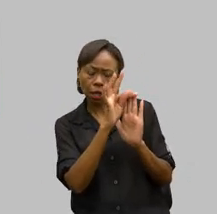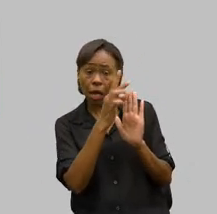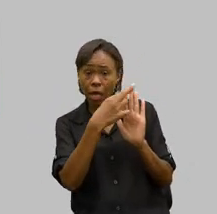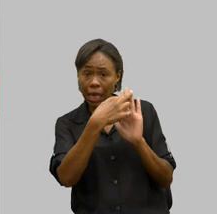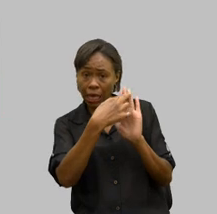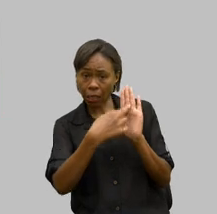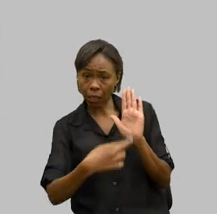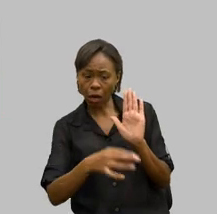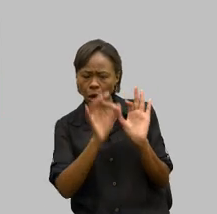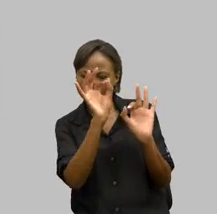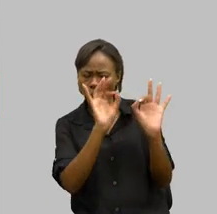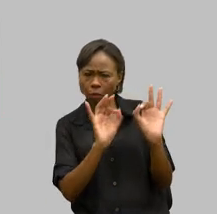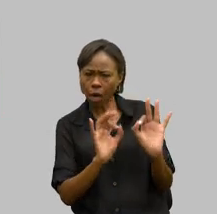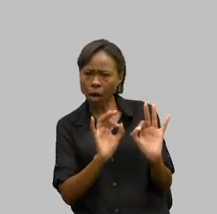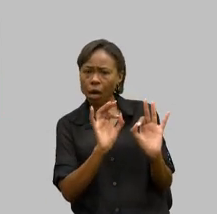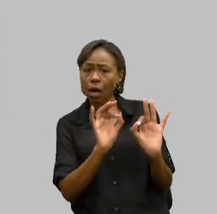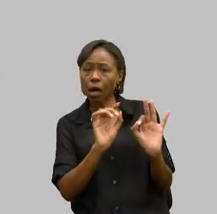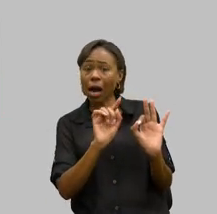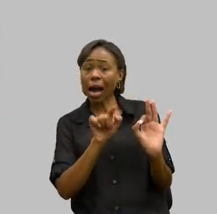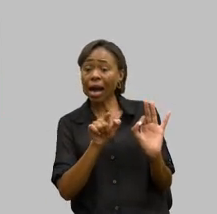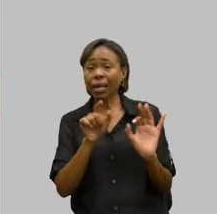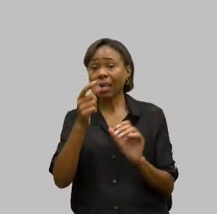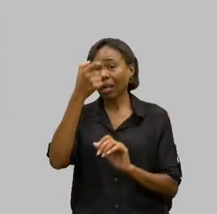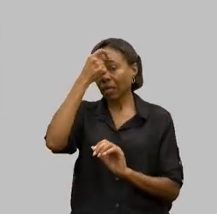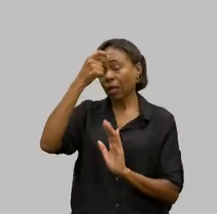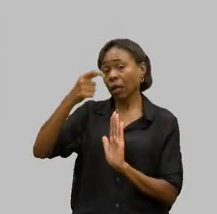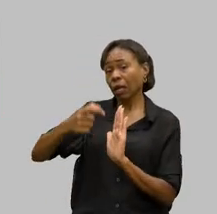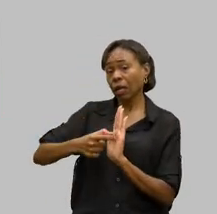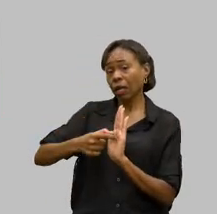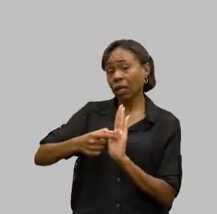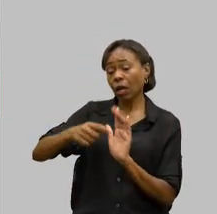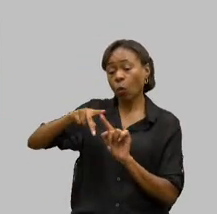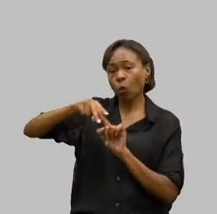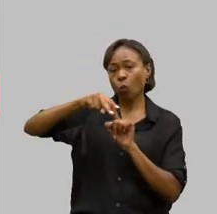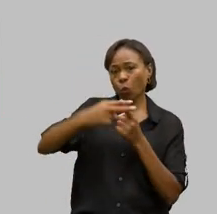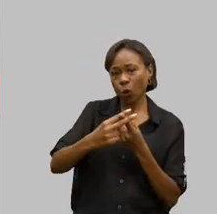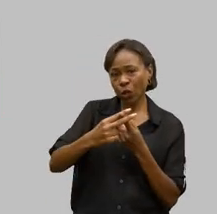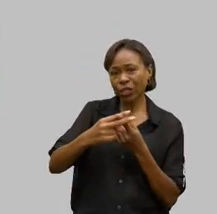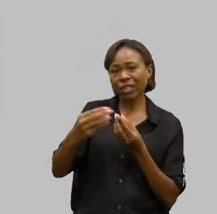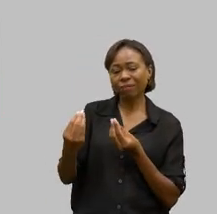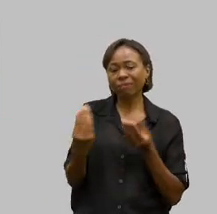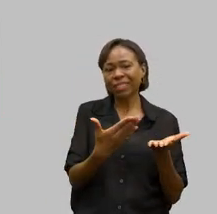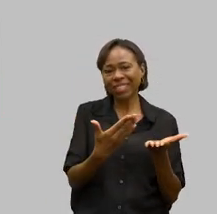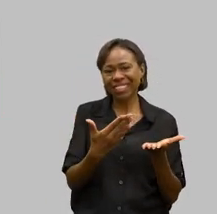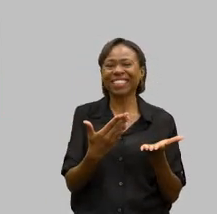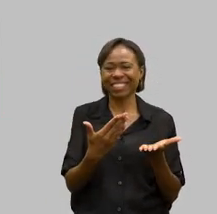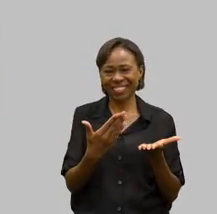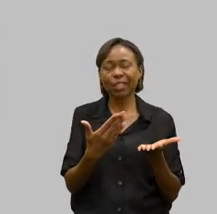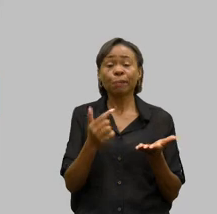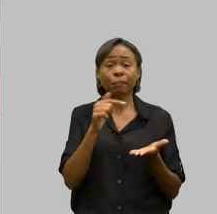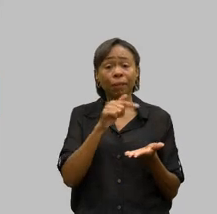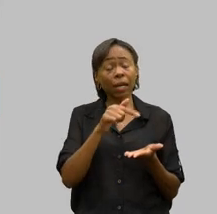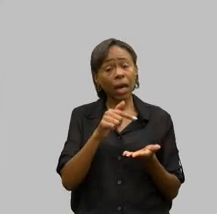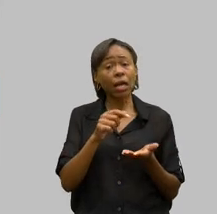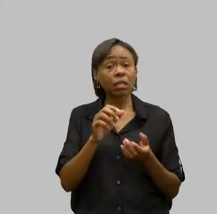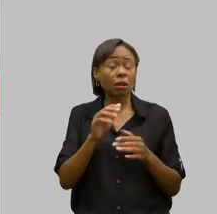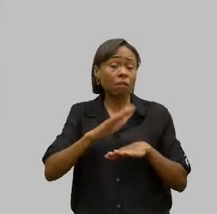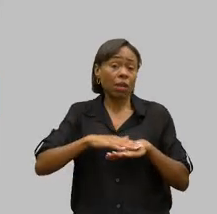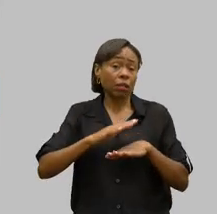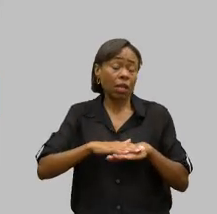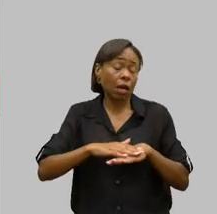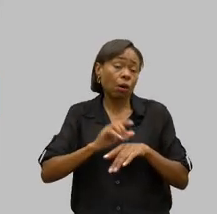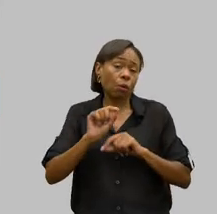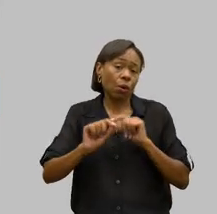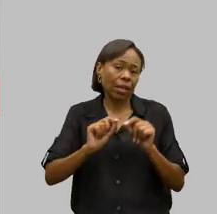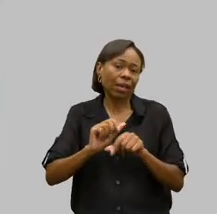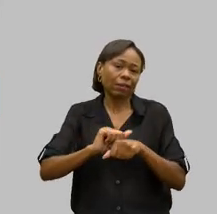envia para eles a correção para que eles possam adequar a redação para o vestibular. E, além disso, pela primeira vez, na história de Minas Gerais, nós